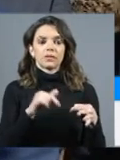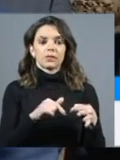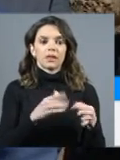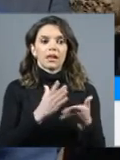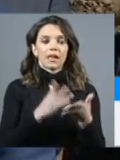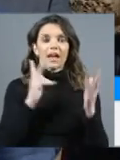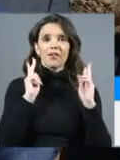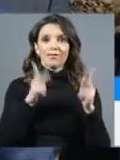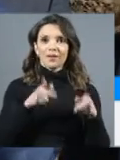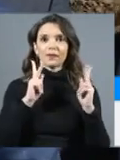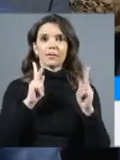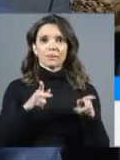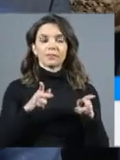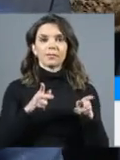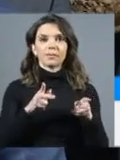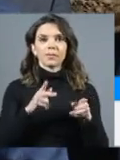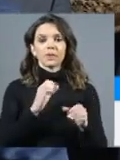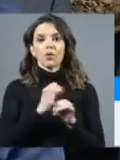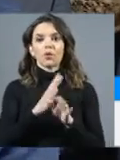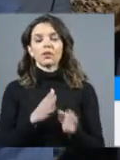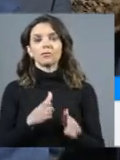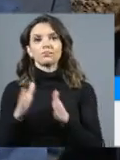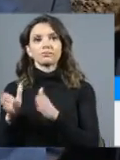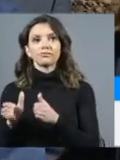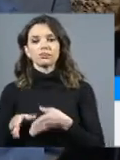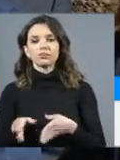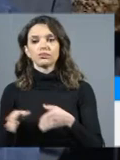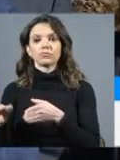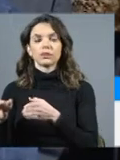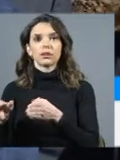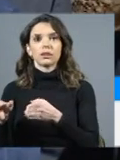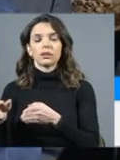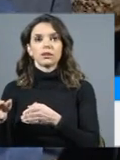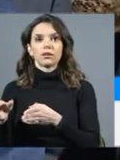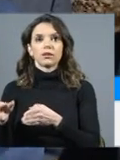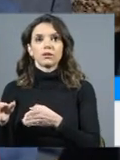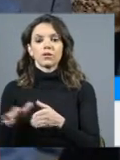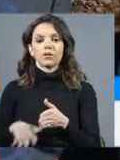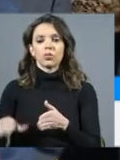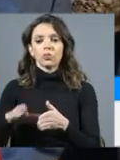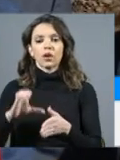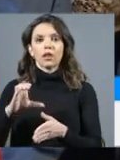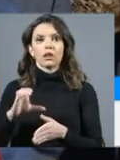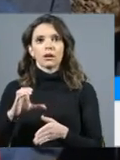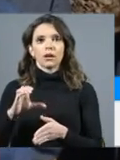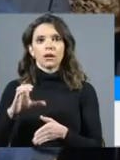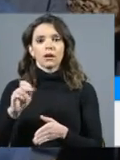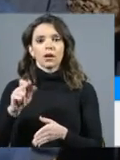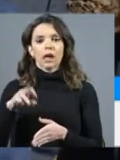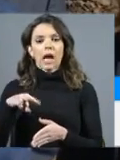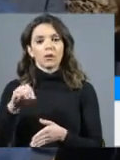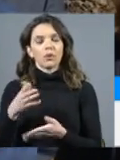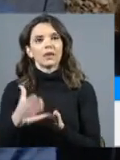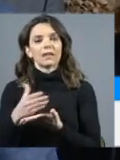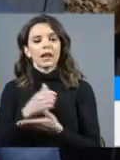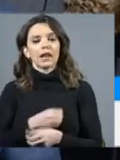Rápida, e a outra variante vai ligar a zona do Carmo à nova cidade, portanto, ao centro da Vila de